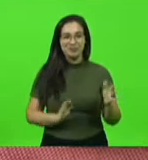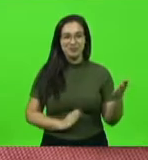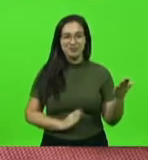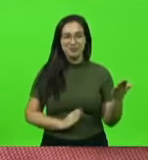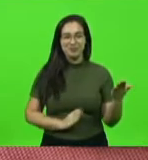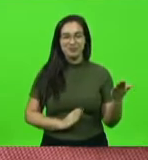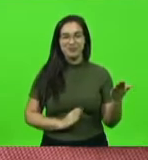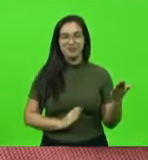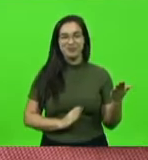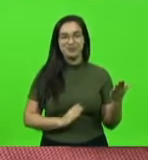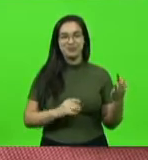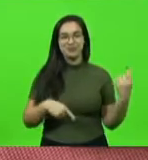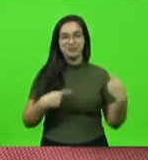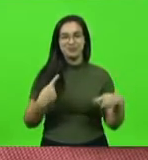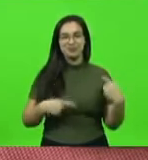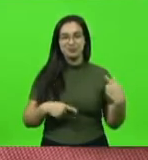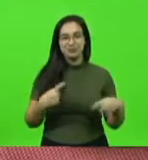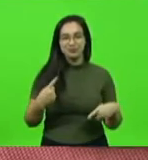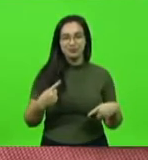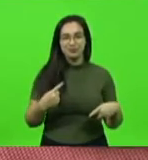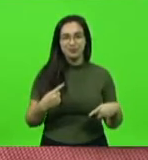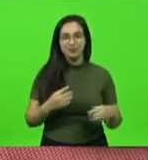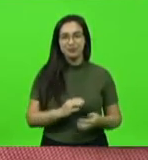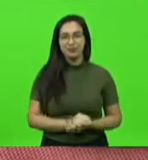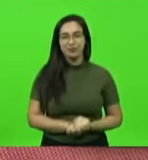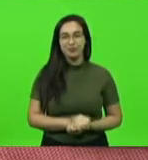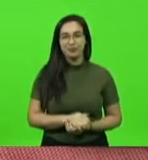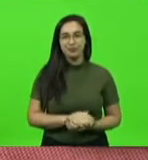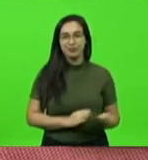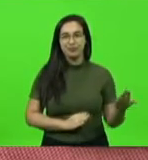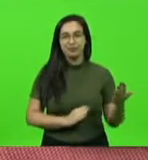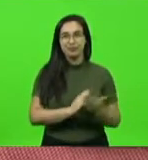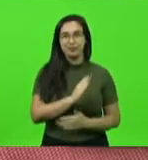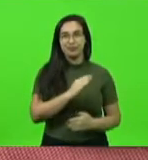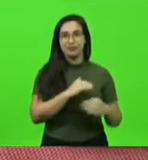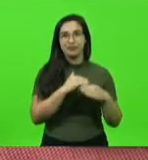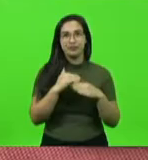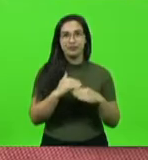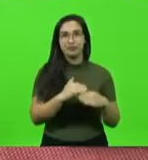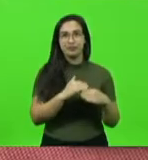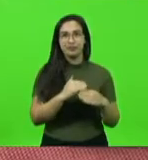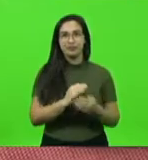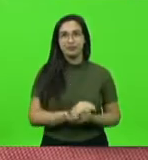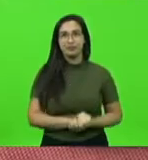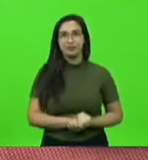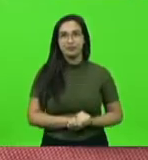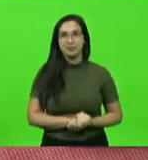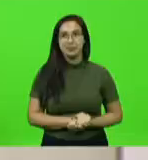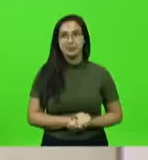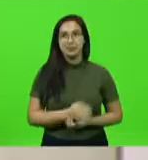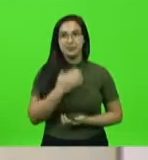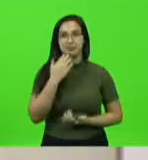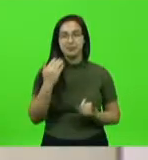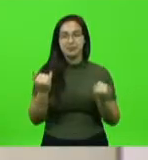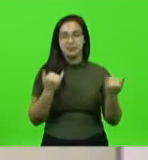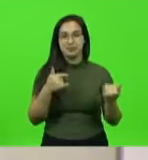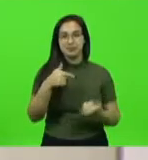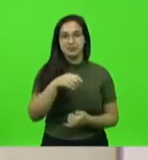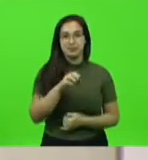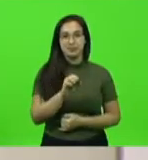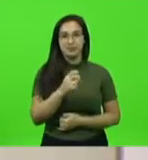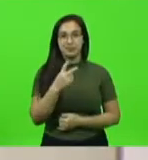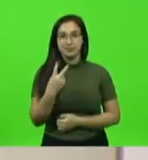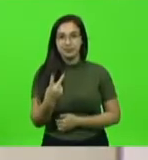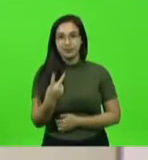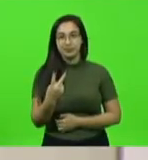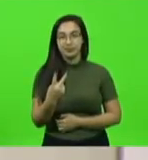votação. Deputados que aprovam, permaneçam como se encontra. Aprovado por unanimidade. Pedido de informação 702, autor